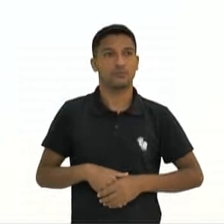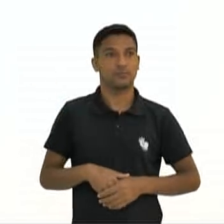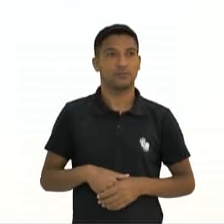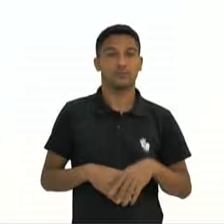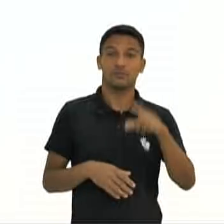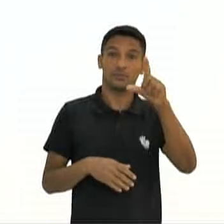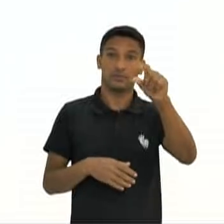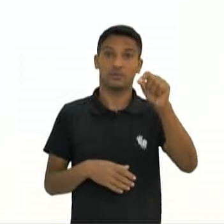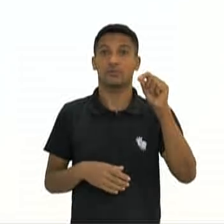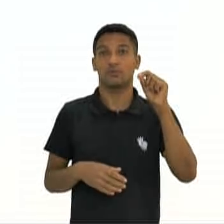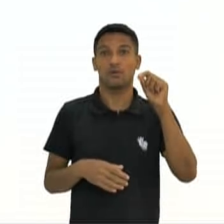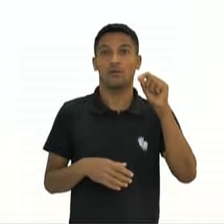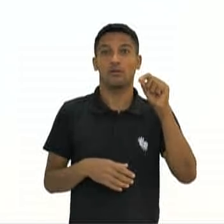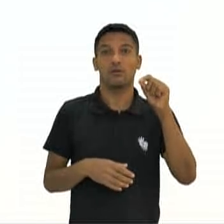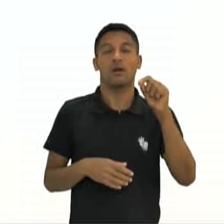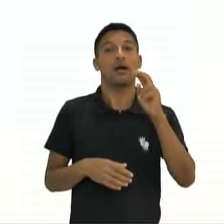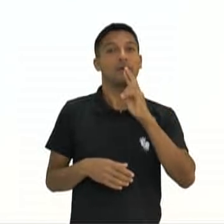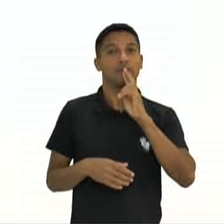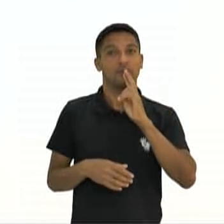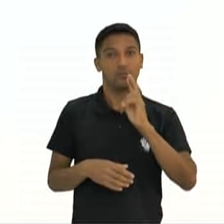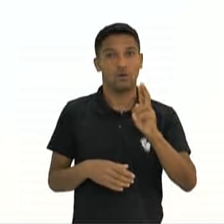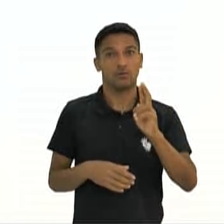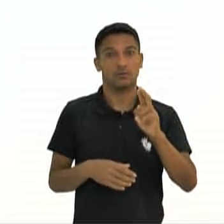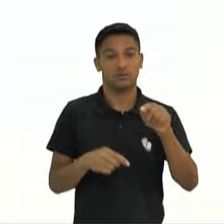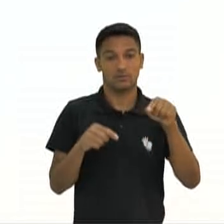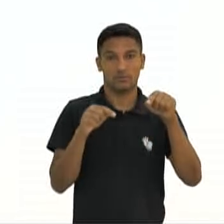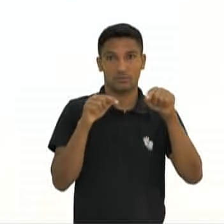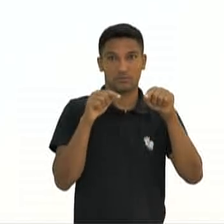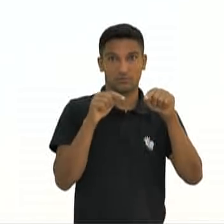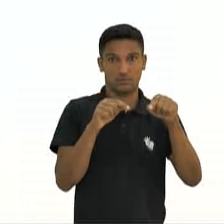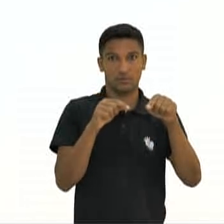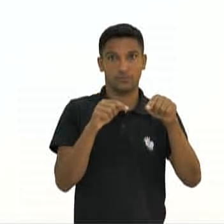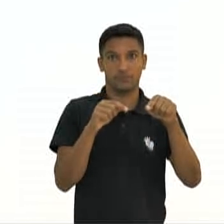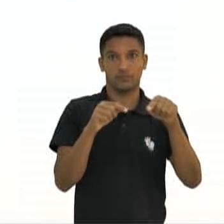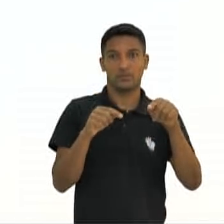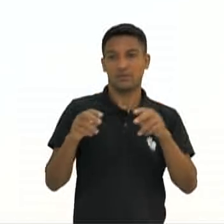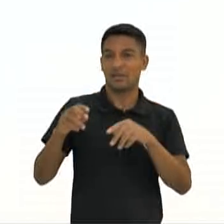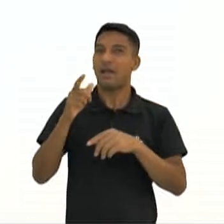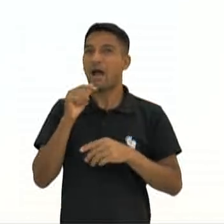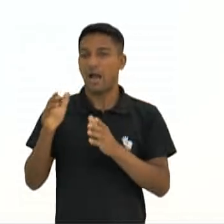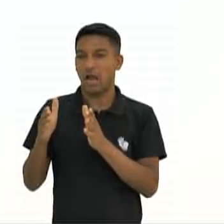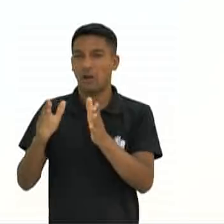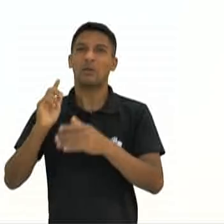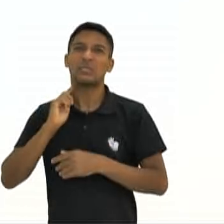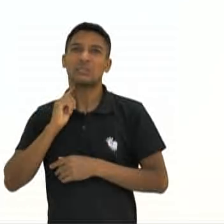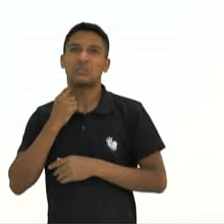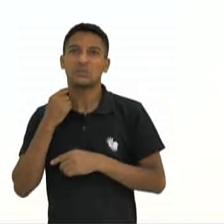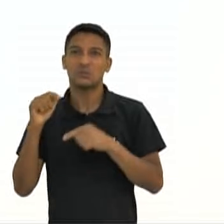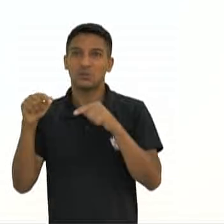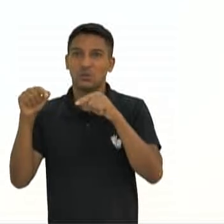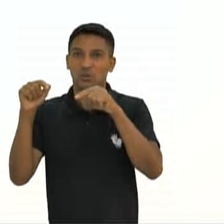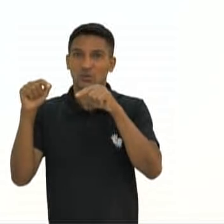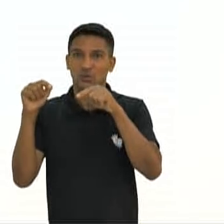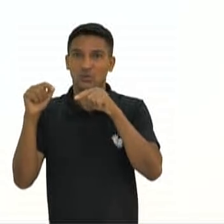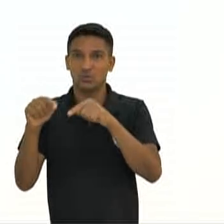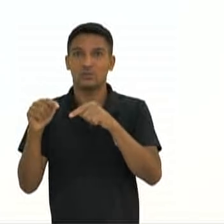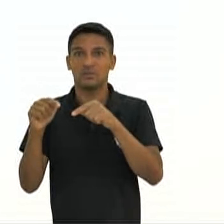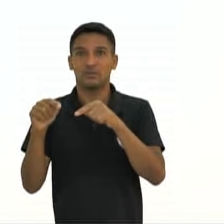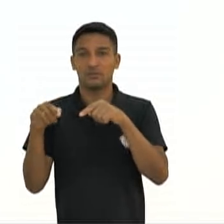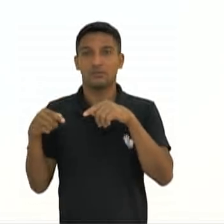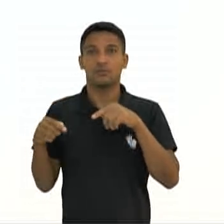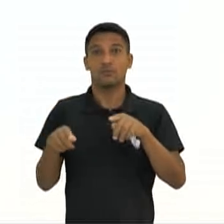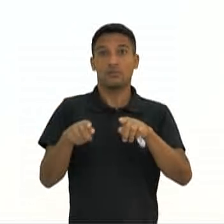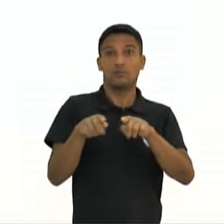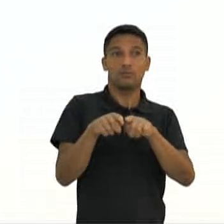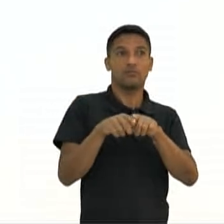medida que pode reduzir as mortes por causa da gestão de água contaminada. Então, não pode ser. Letra